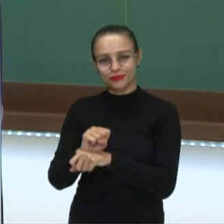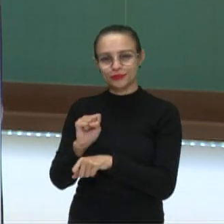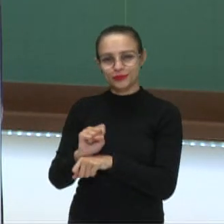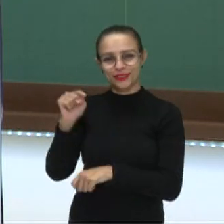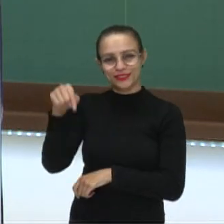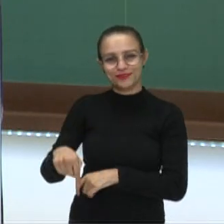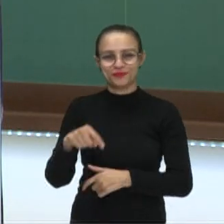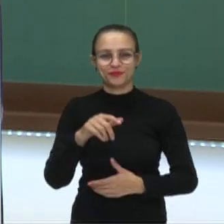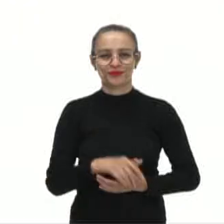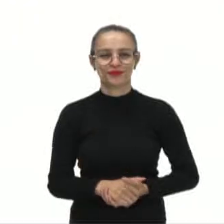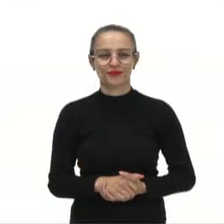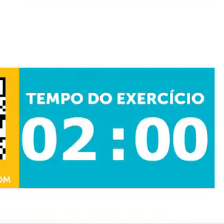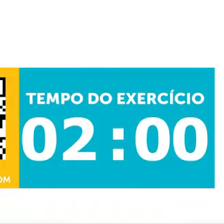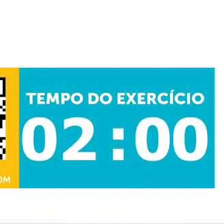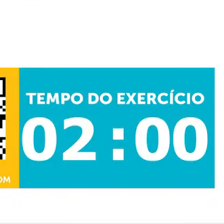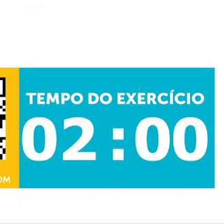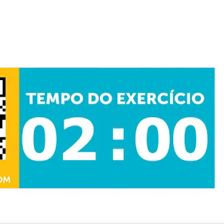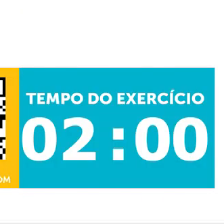aguardo aqui.